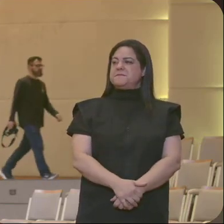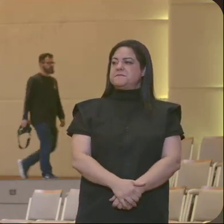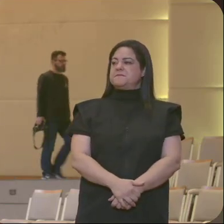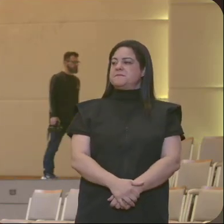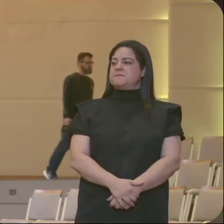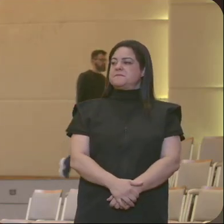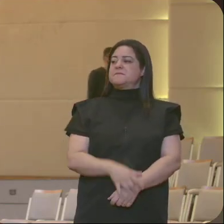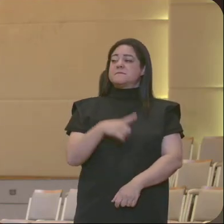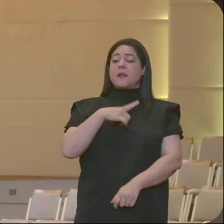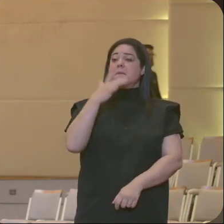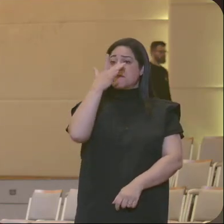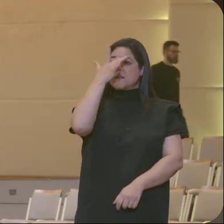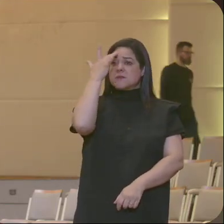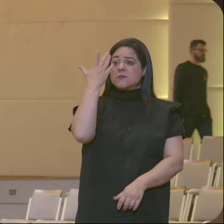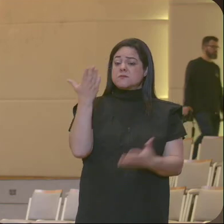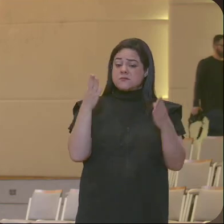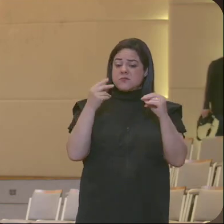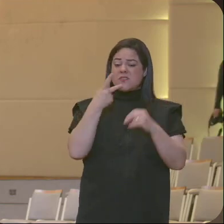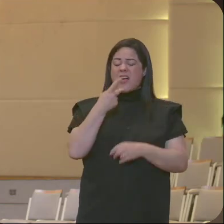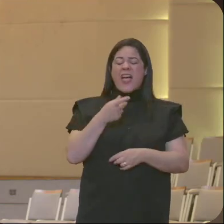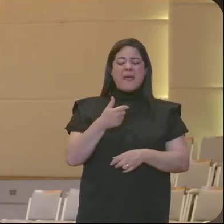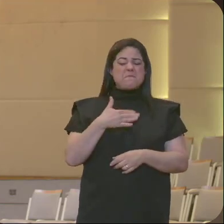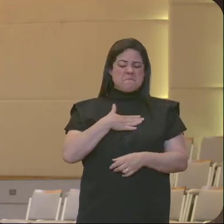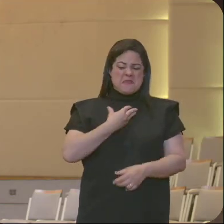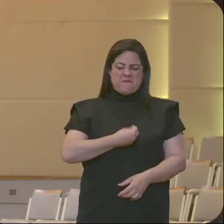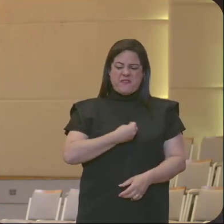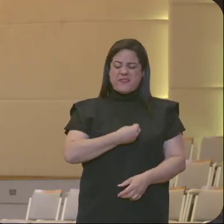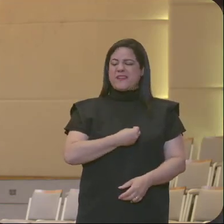Tem pessoas que disseram isso nessa noite.